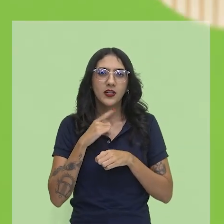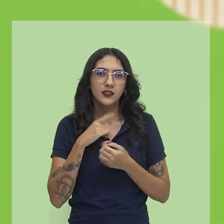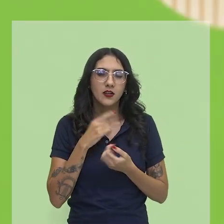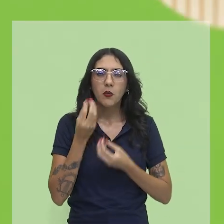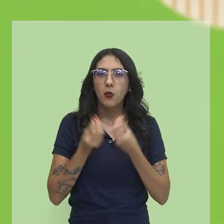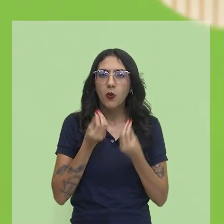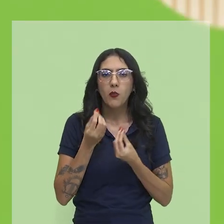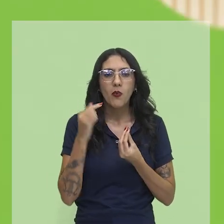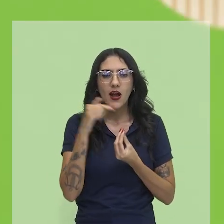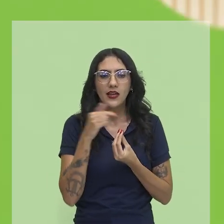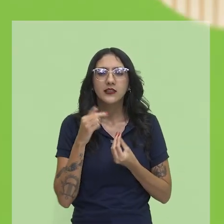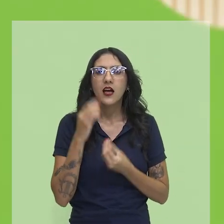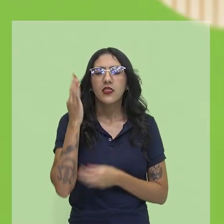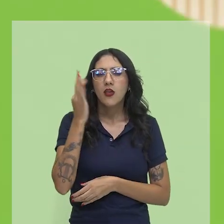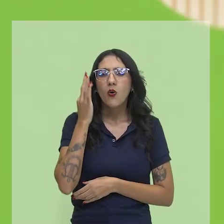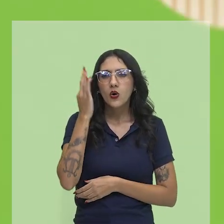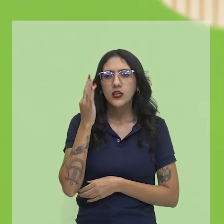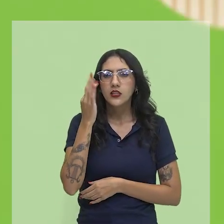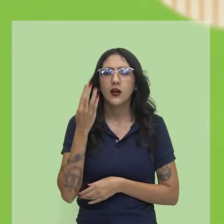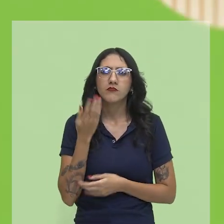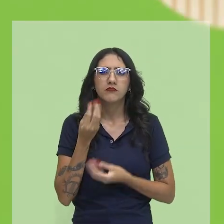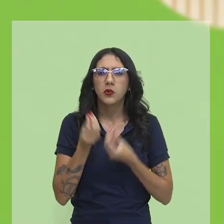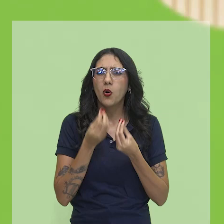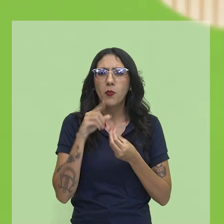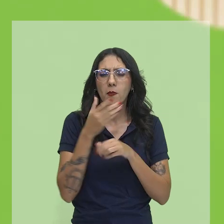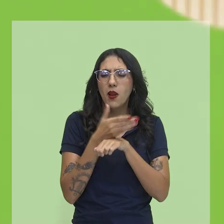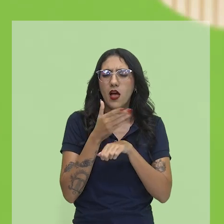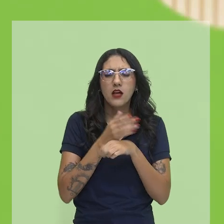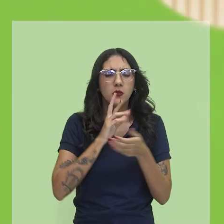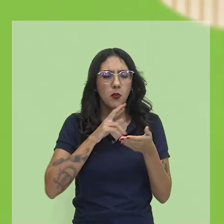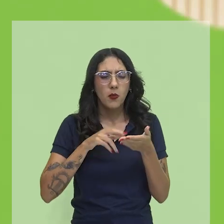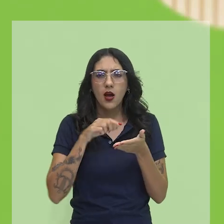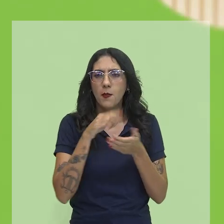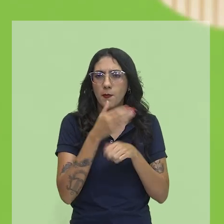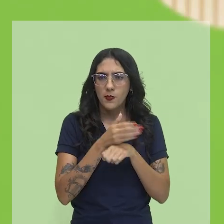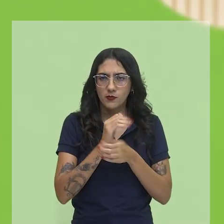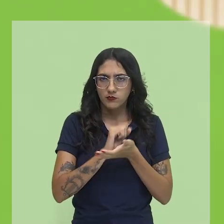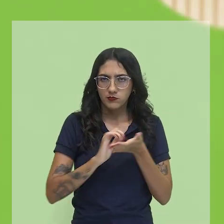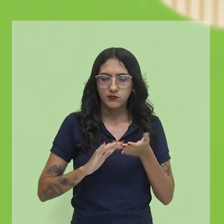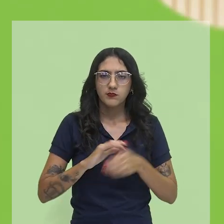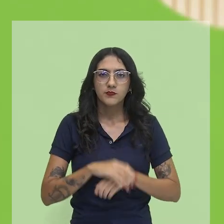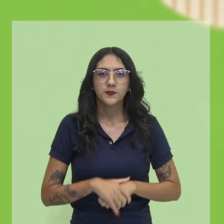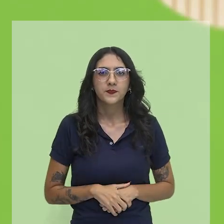leis de Kepler através de resolução de atividades. Então, vamos